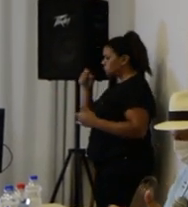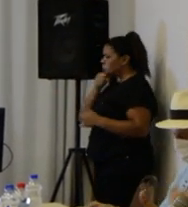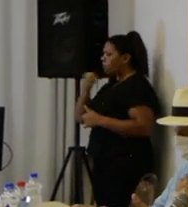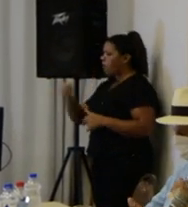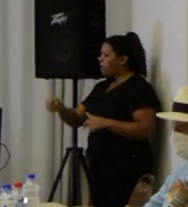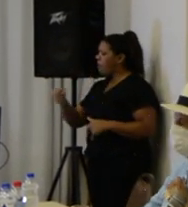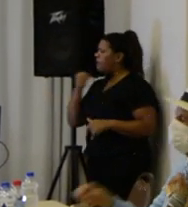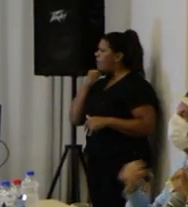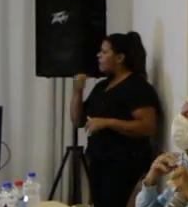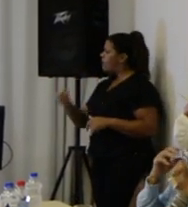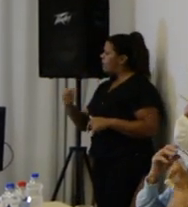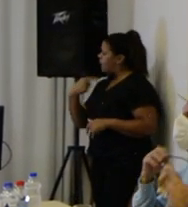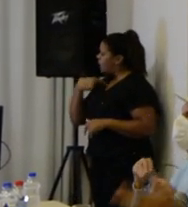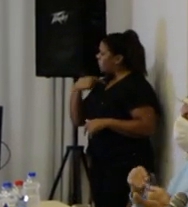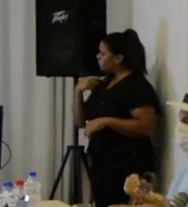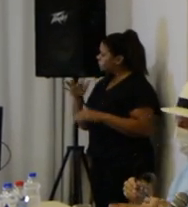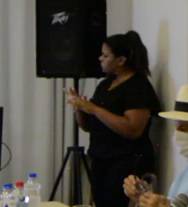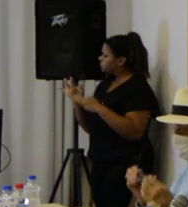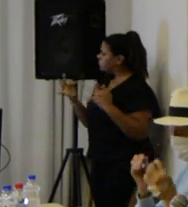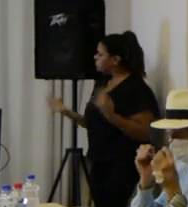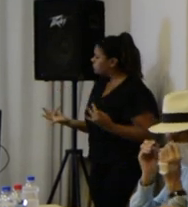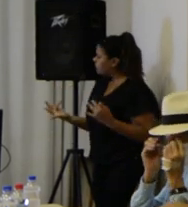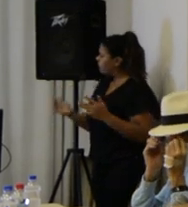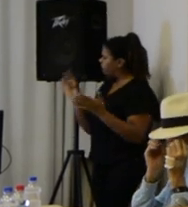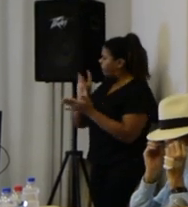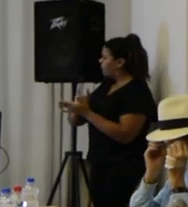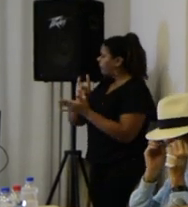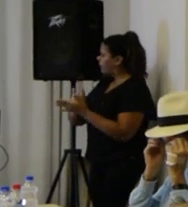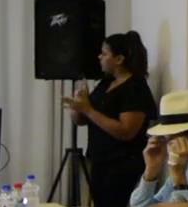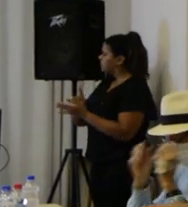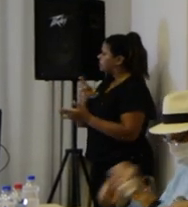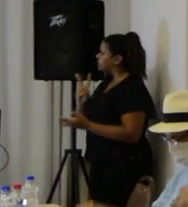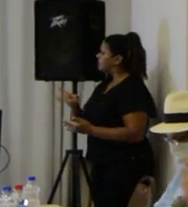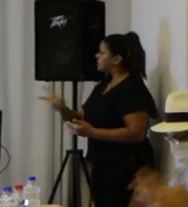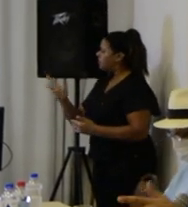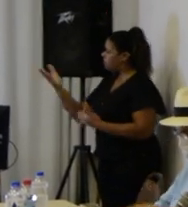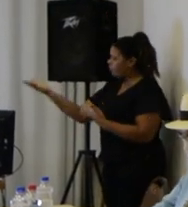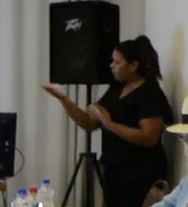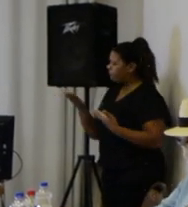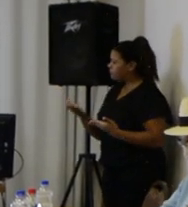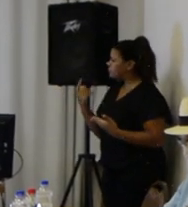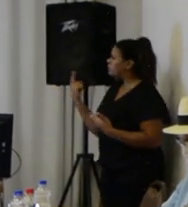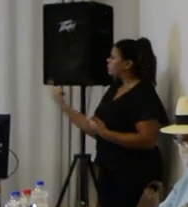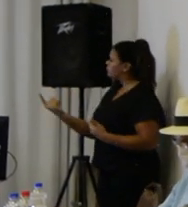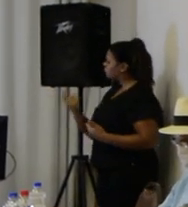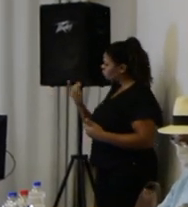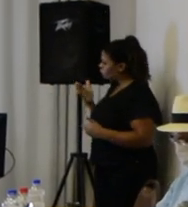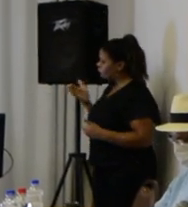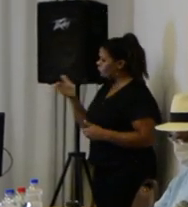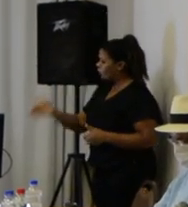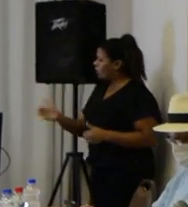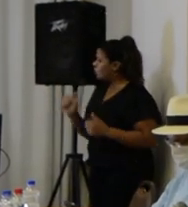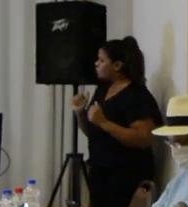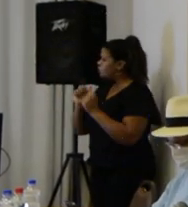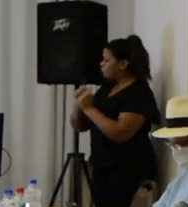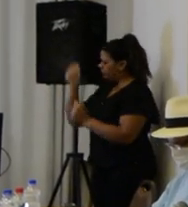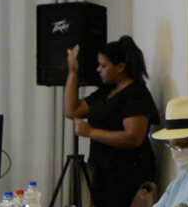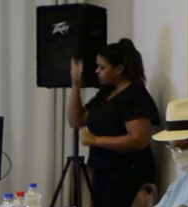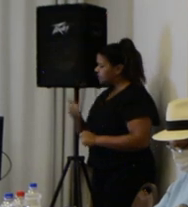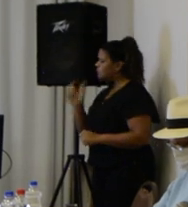o entrevistador, né? Fomos a todos os convites que nos fizeram, nós fomos e estivemos